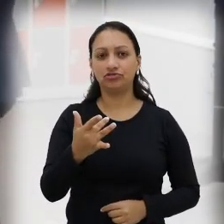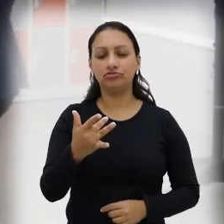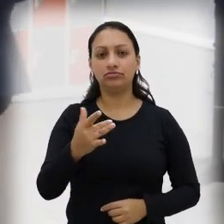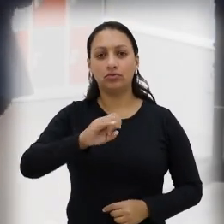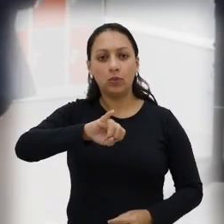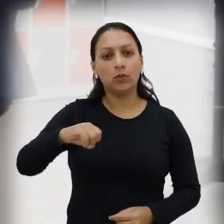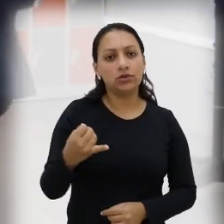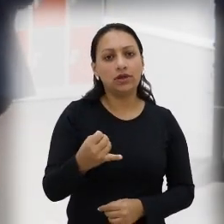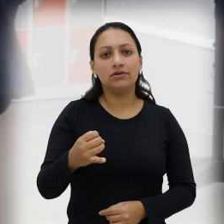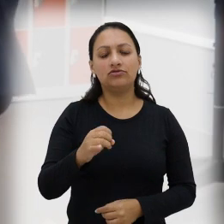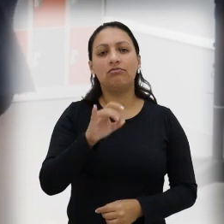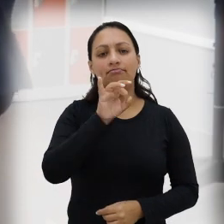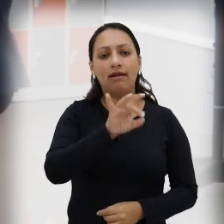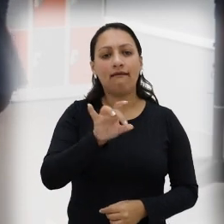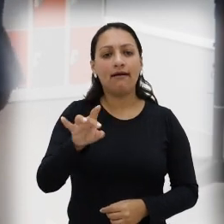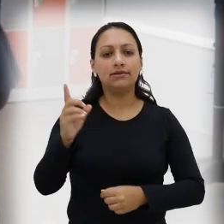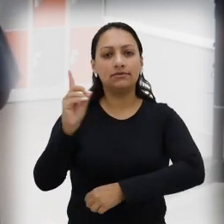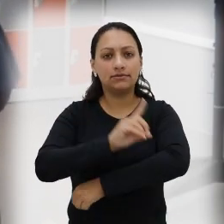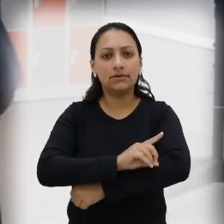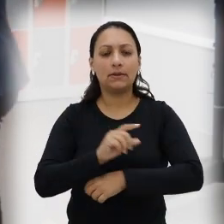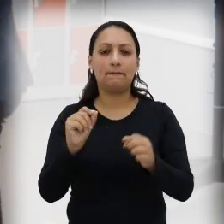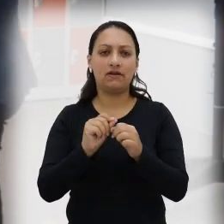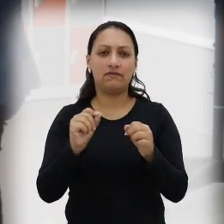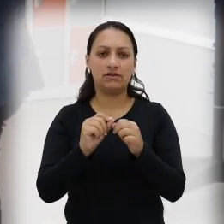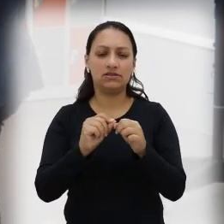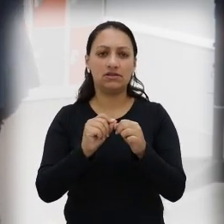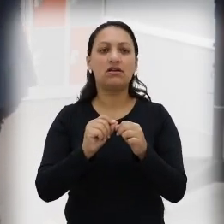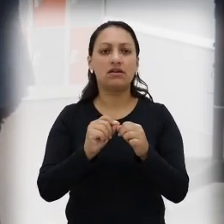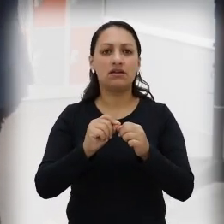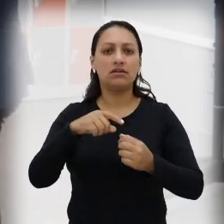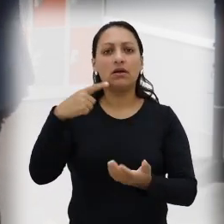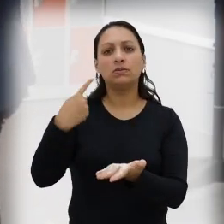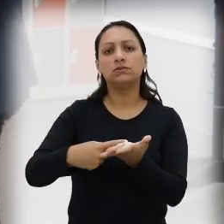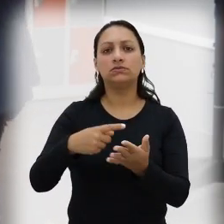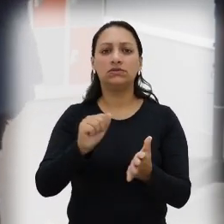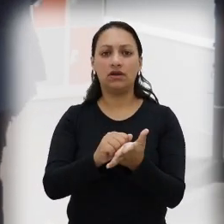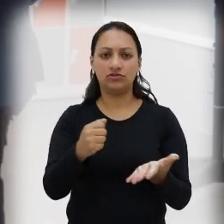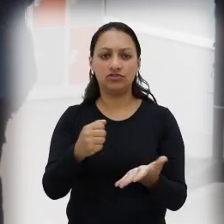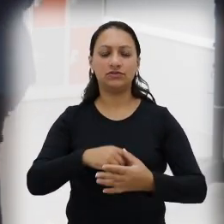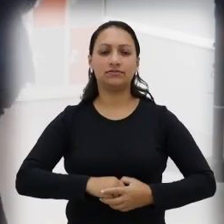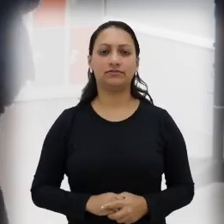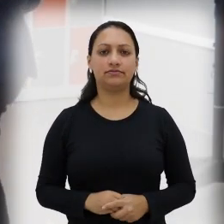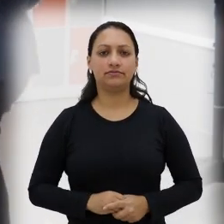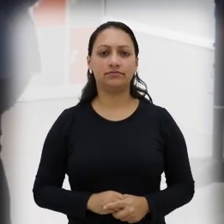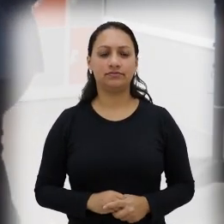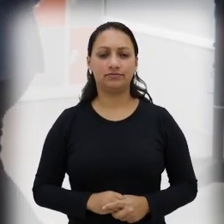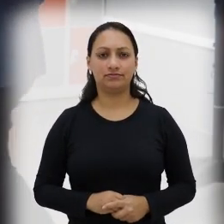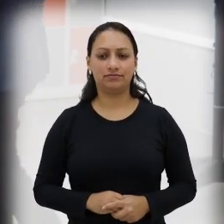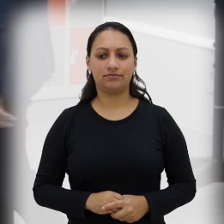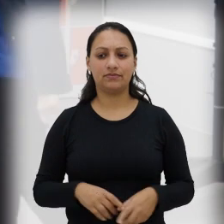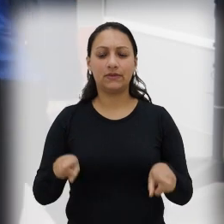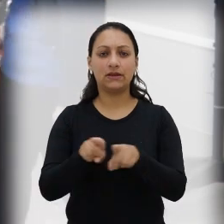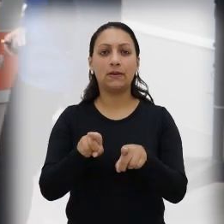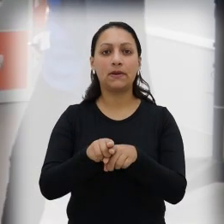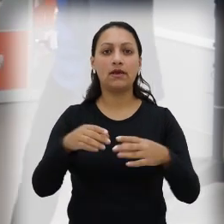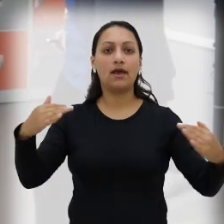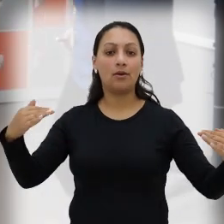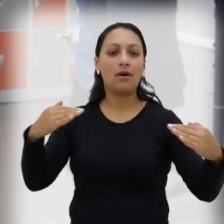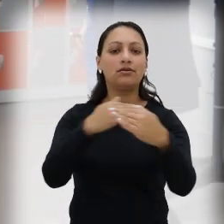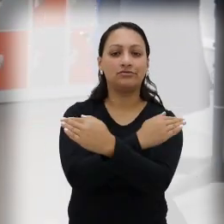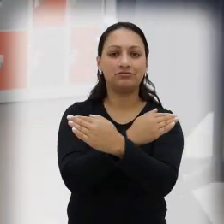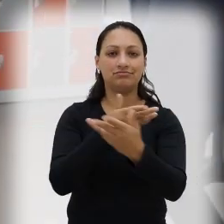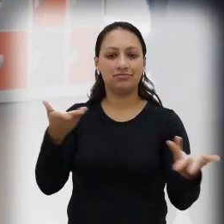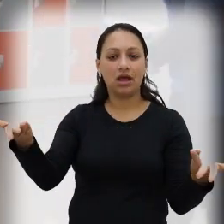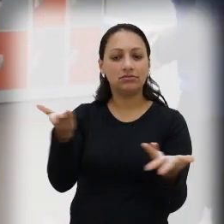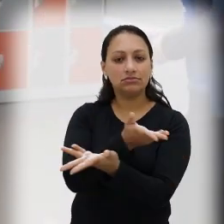de uma tarde para cada data, para fazer o fechamento dessas agendas. É uma via de mão dupla, na